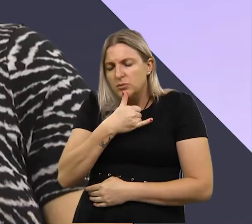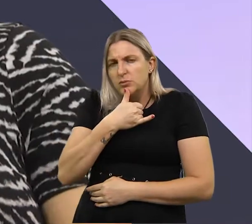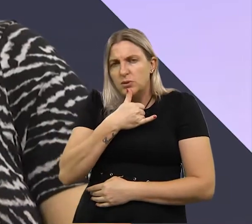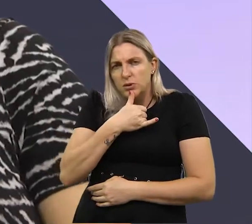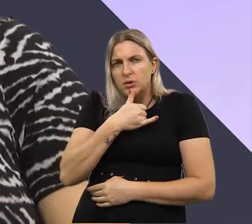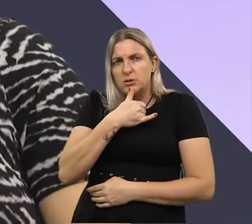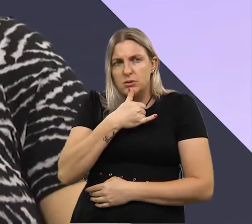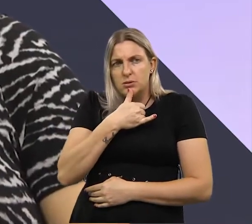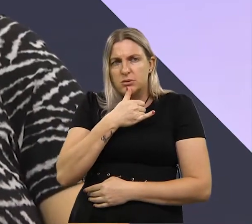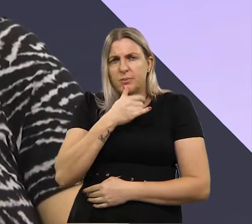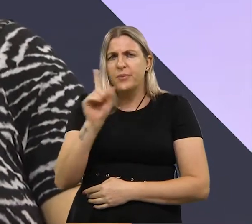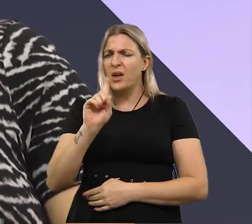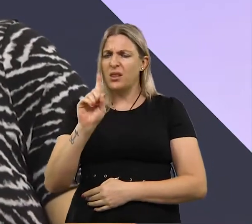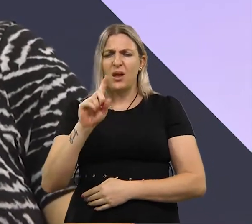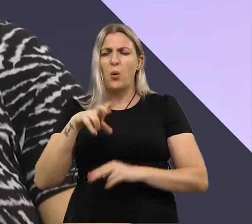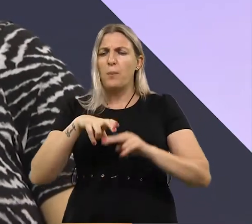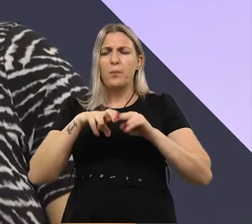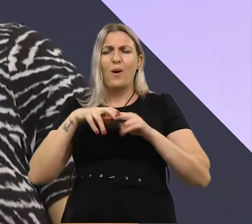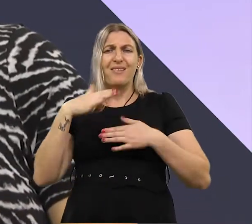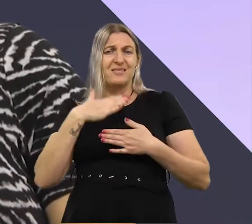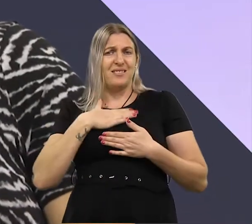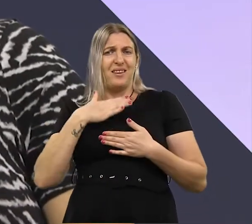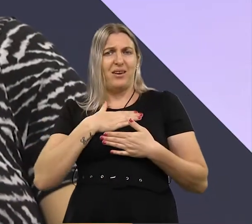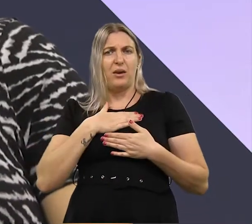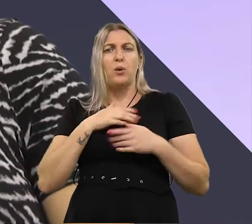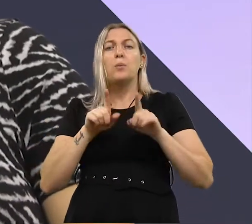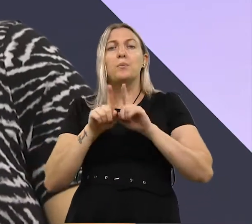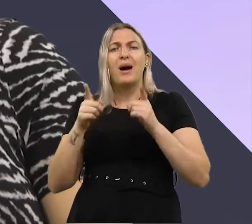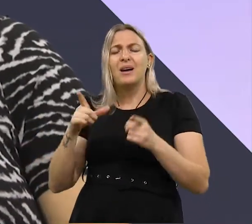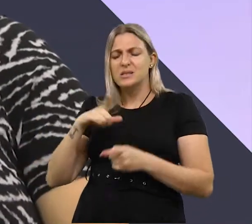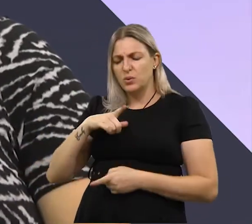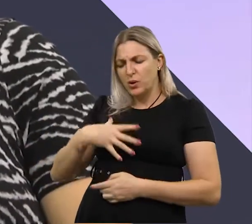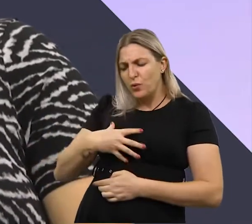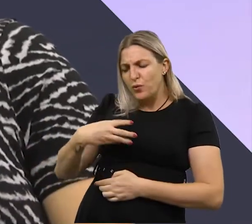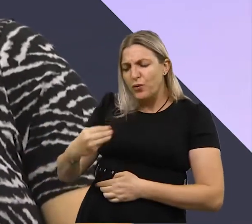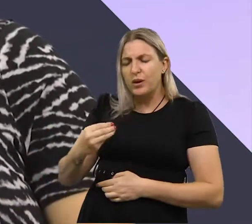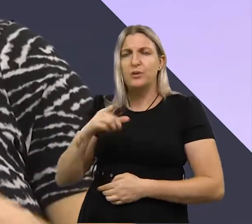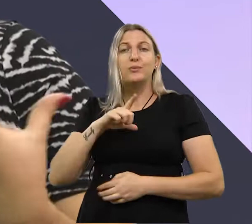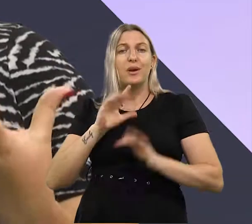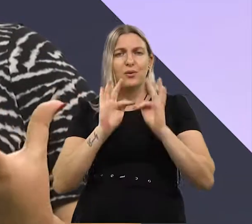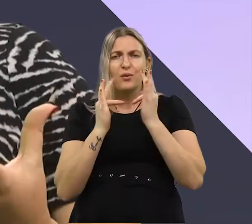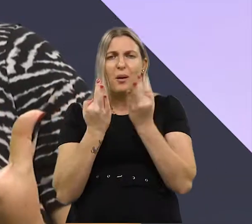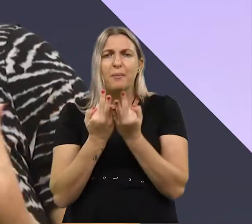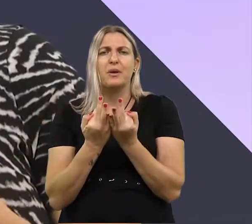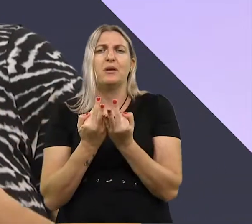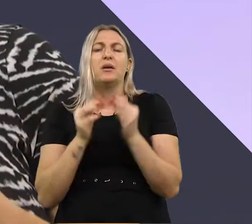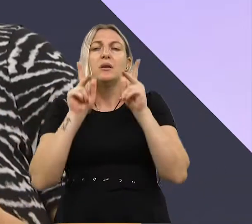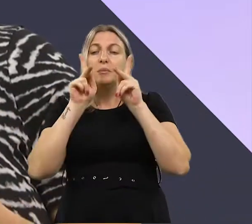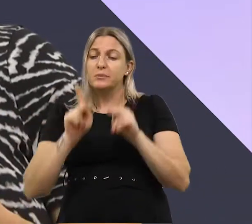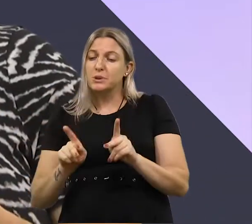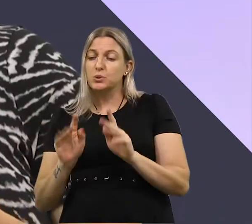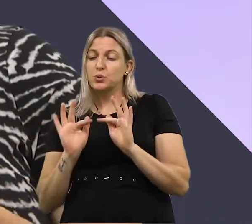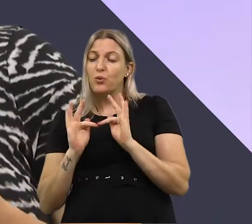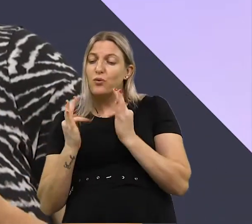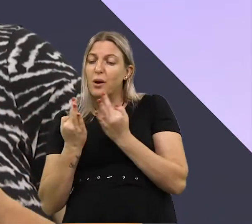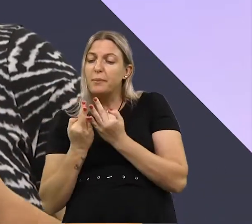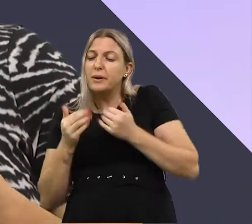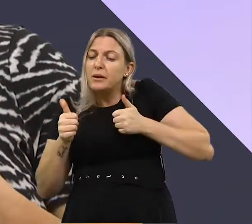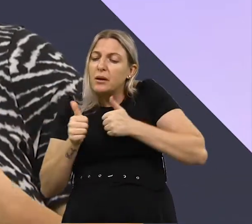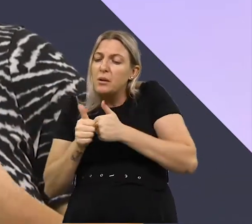porque a vida toda eu enfrentei e superei desafios. Mas eu tenho filhos, tenho família, e as pessoas que nos cercam às vezes se